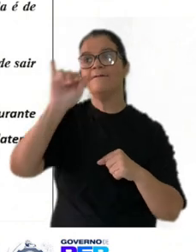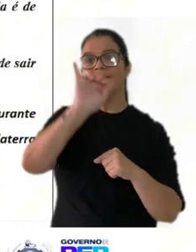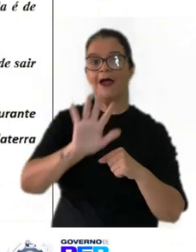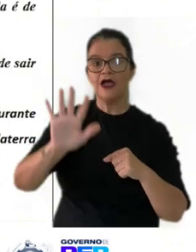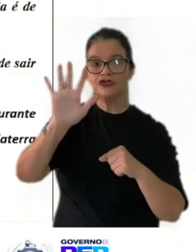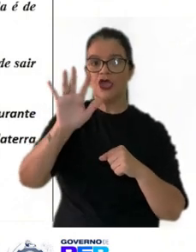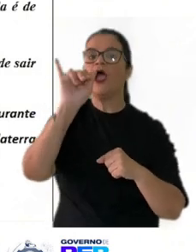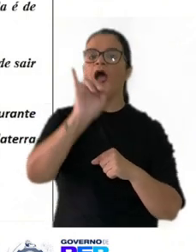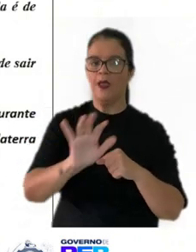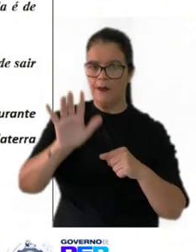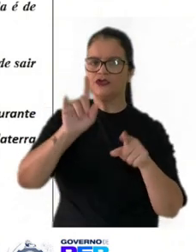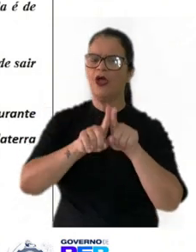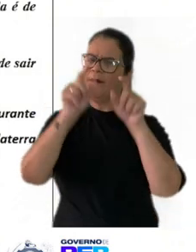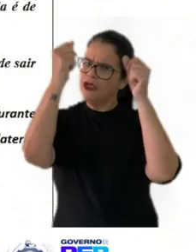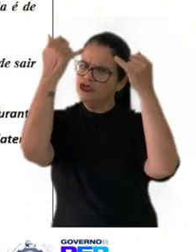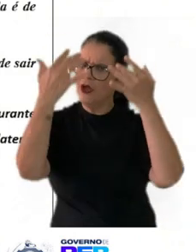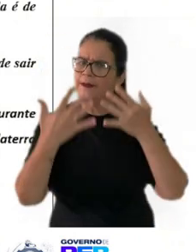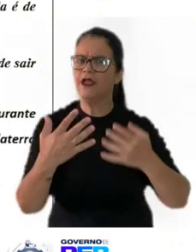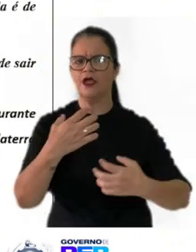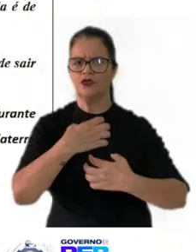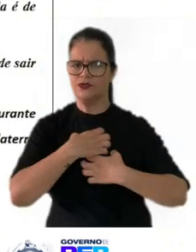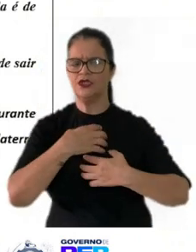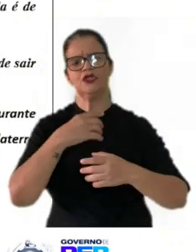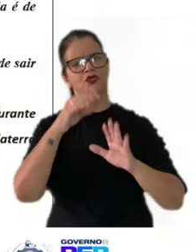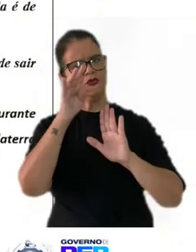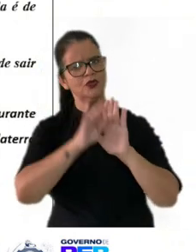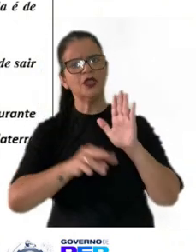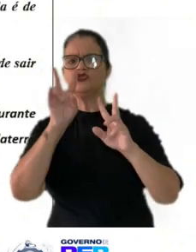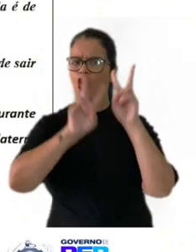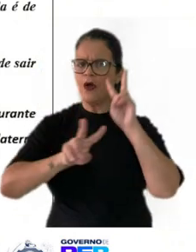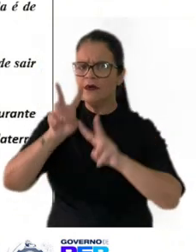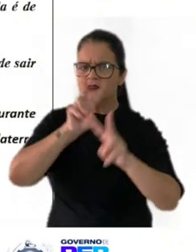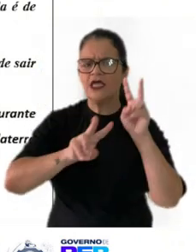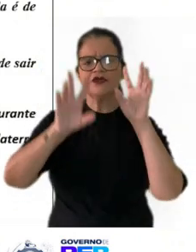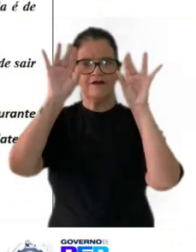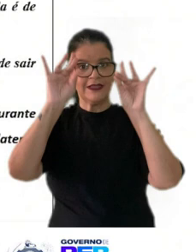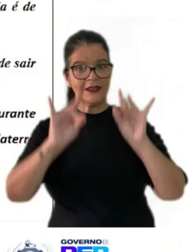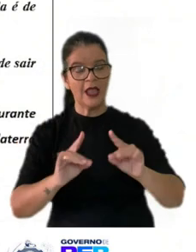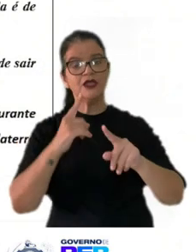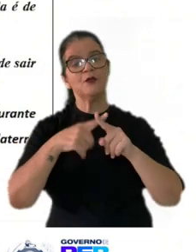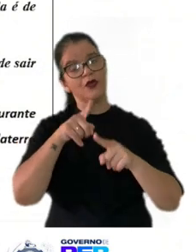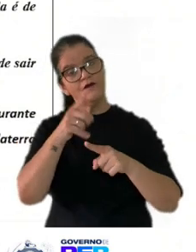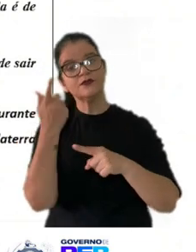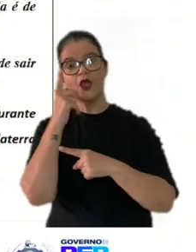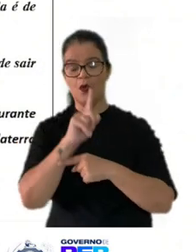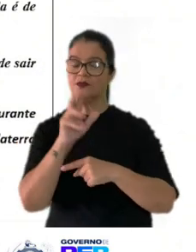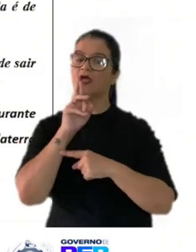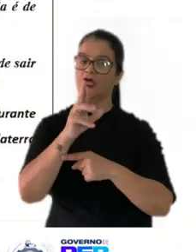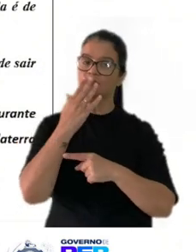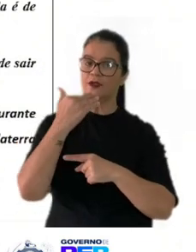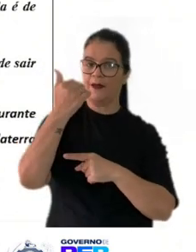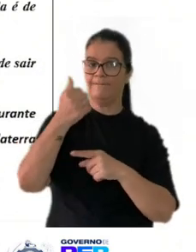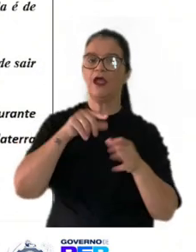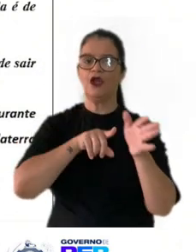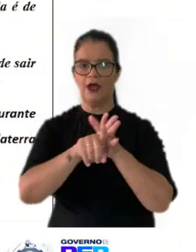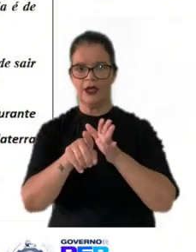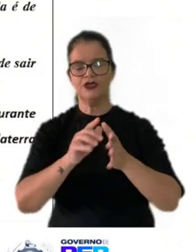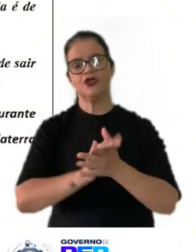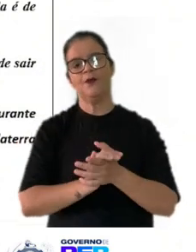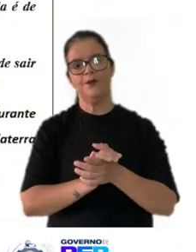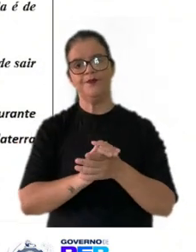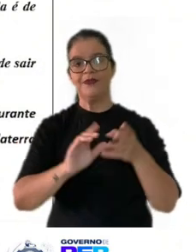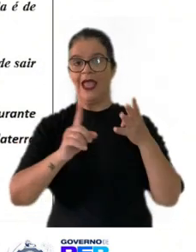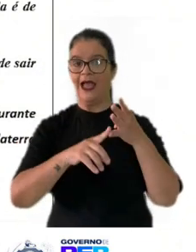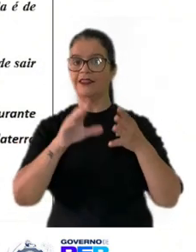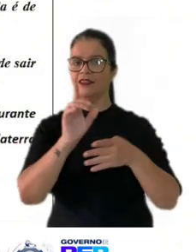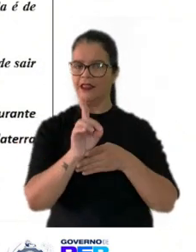sobre o sentido do texto então observa nesses detalhes porque aí você consegue responder melhor a questão letra D a